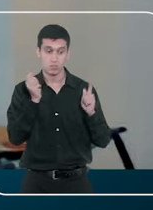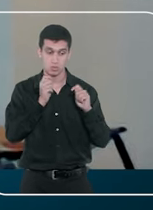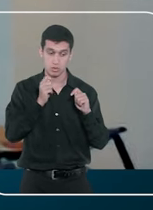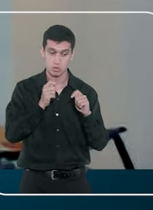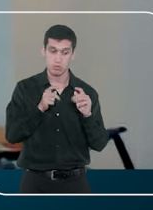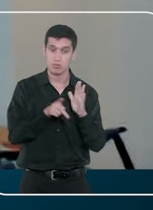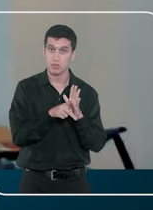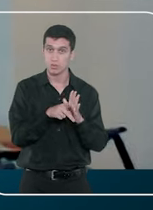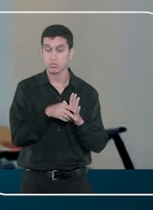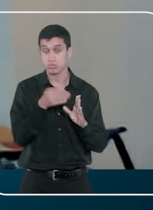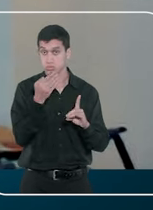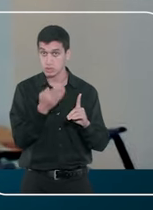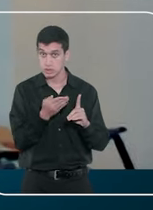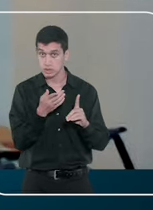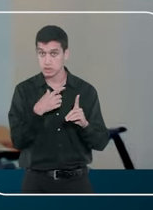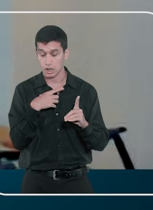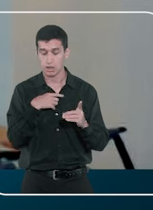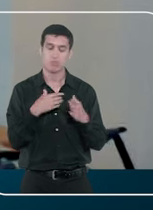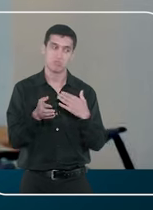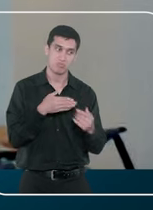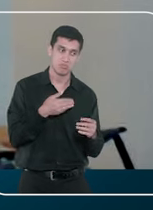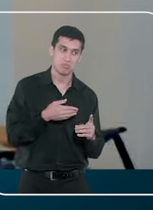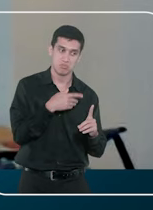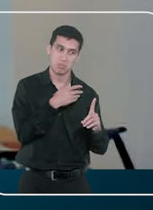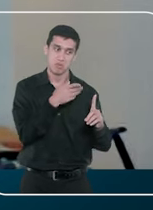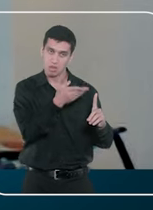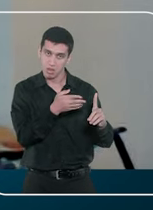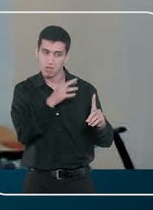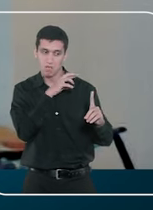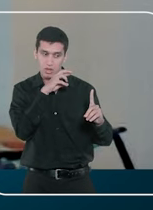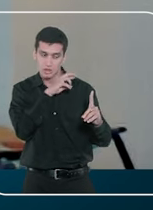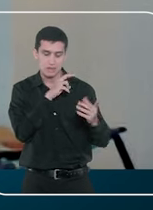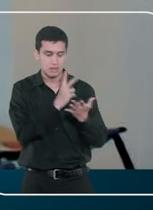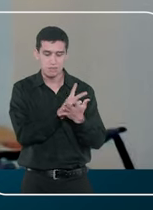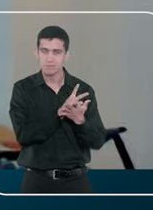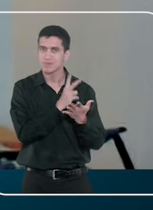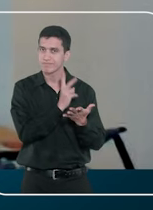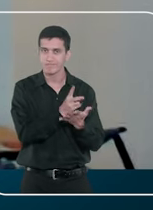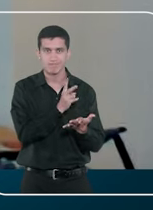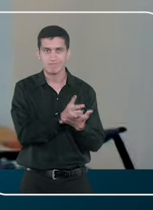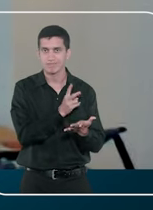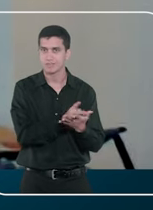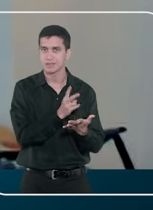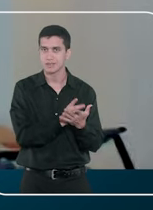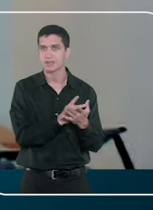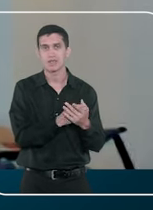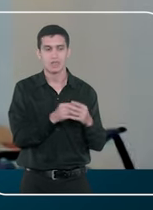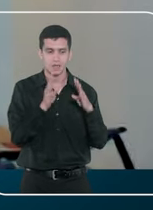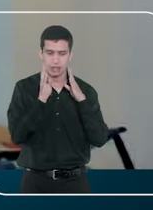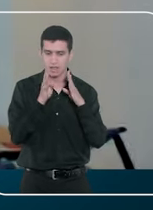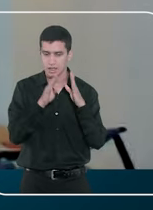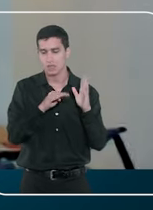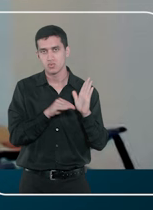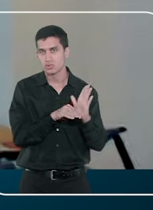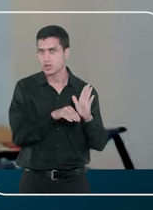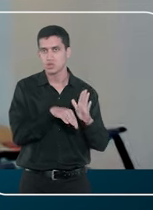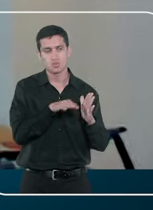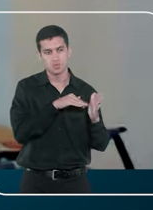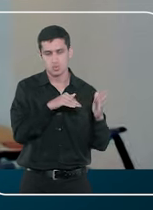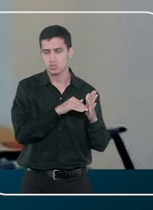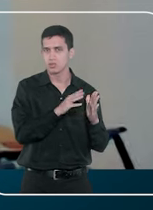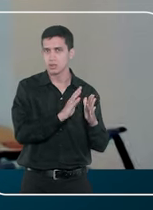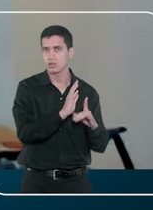de parte a parte, seja pelo investigado sempre, sempre, invariavelmente, acompanhado, assistido em todos os seus